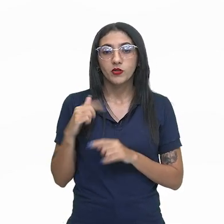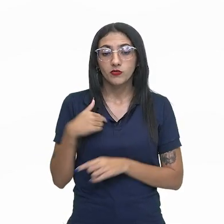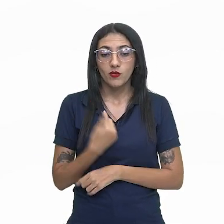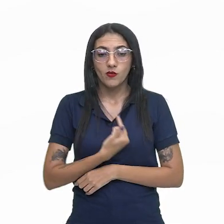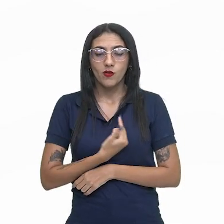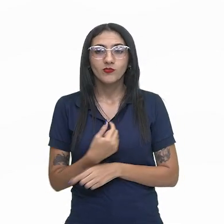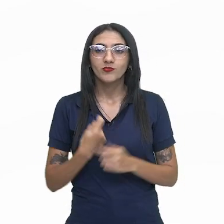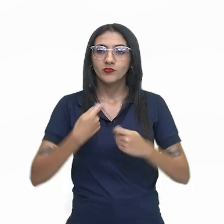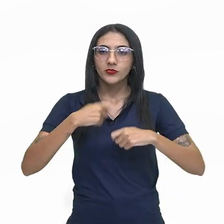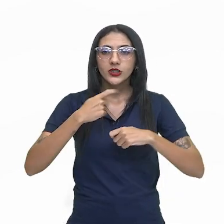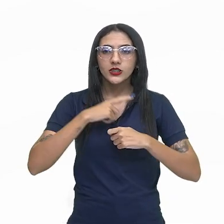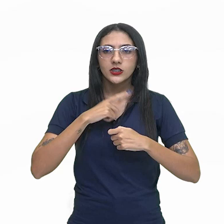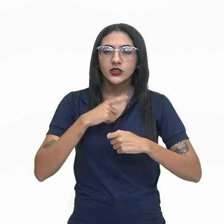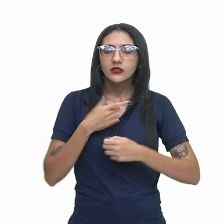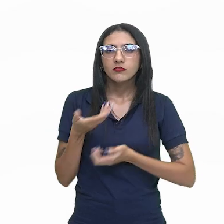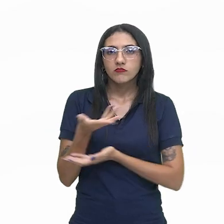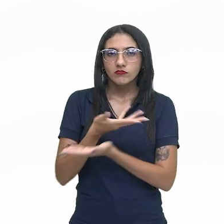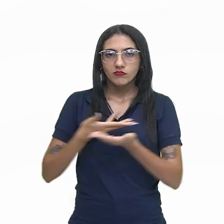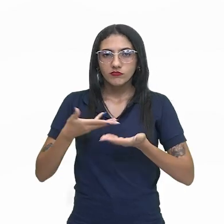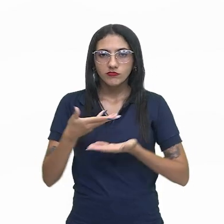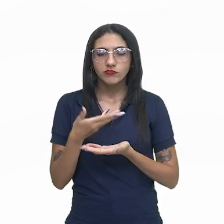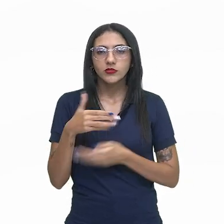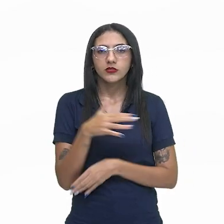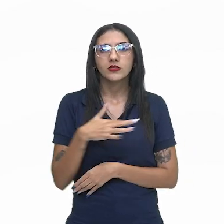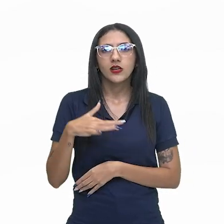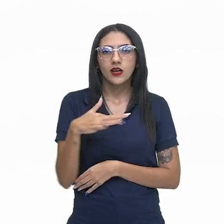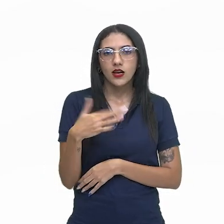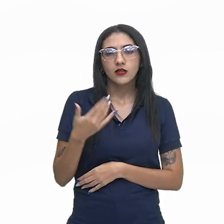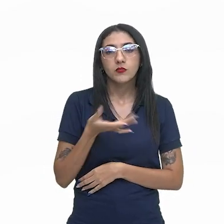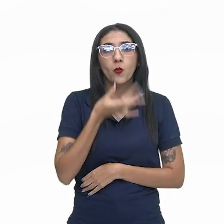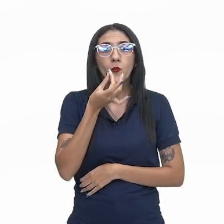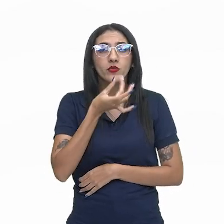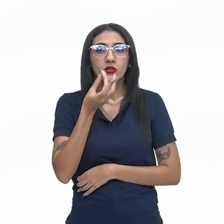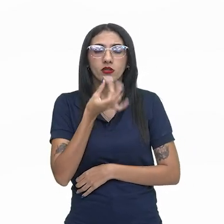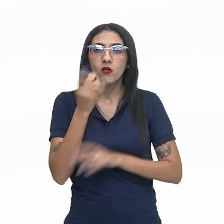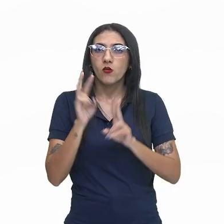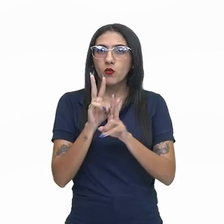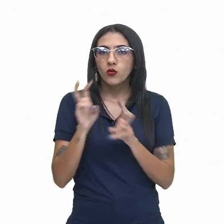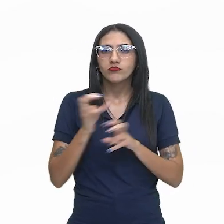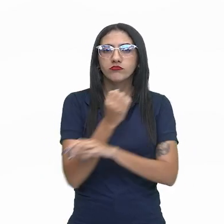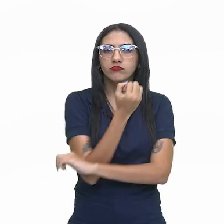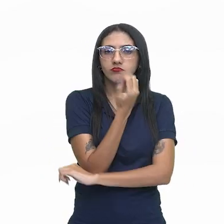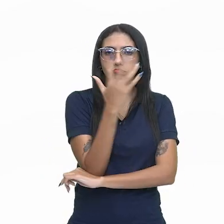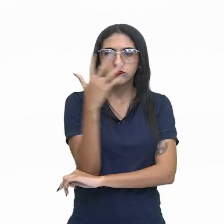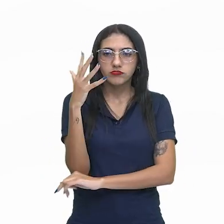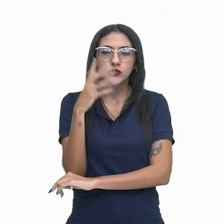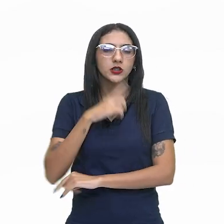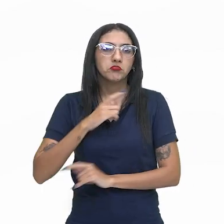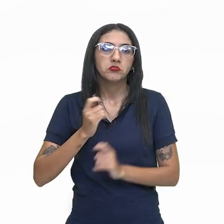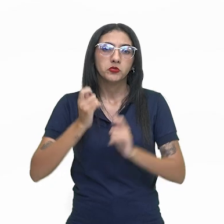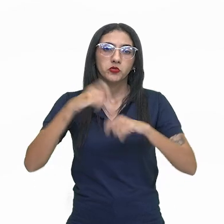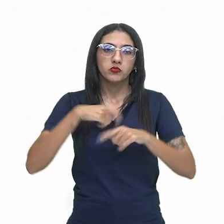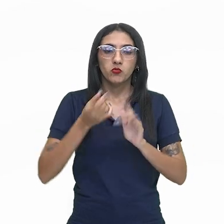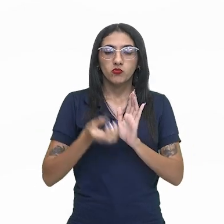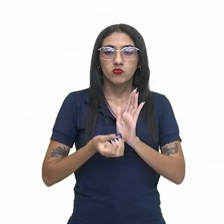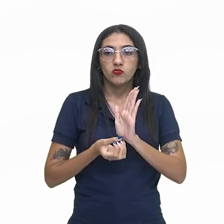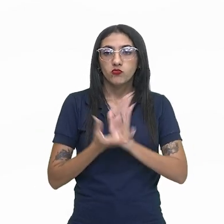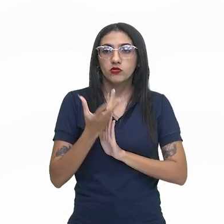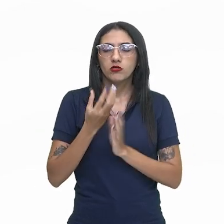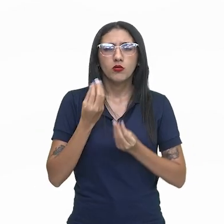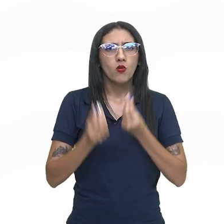Nós participamos dessa sociedade civil nas decisões sobre o meio ambiente para criar